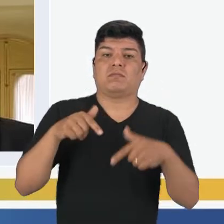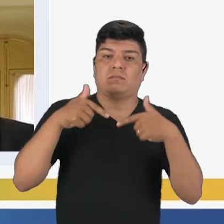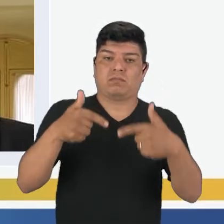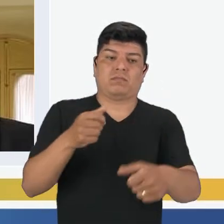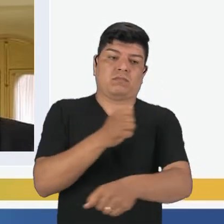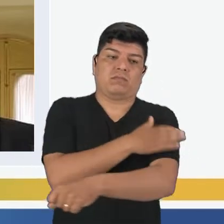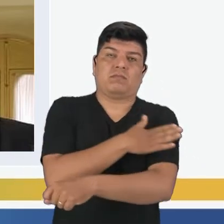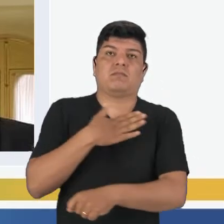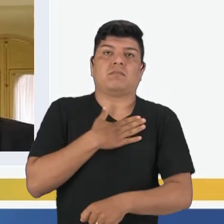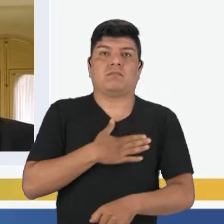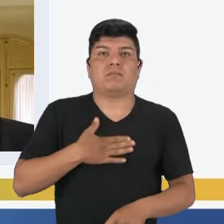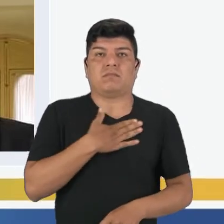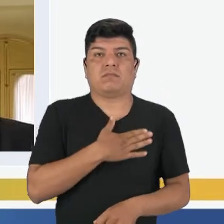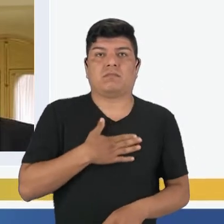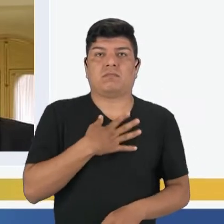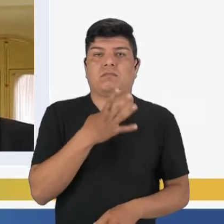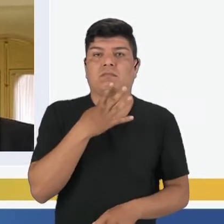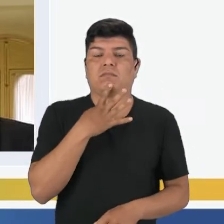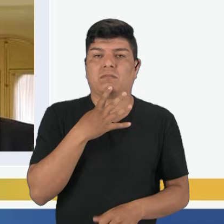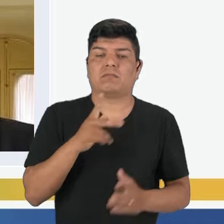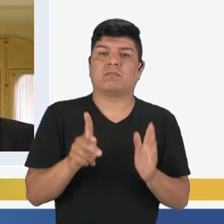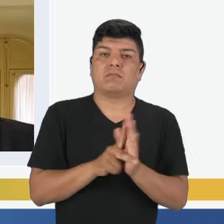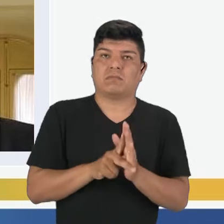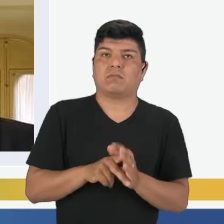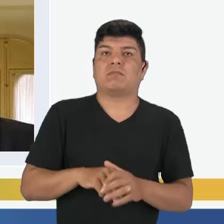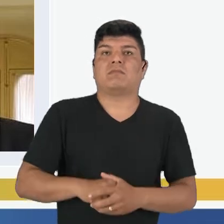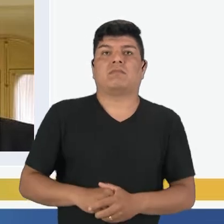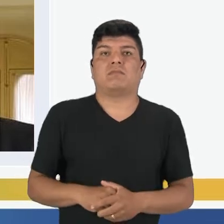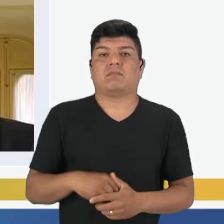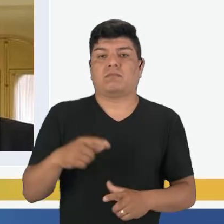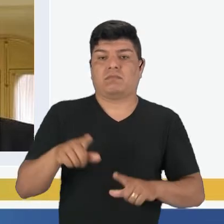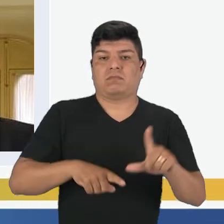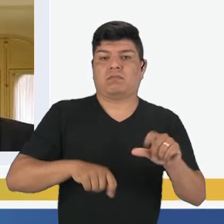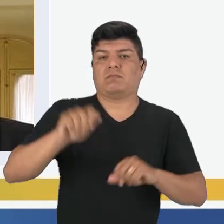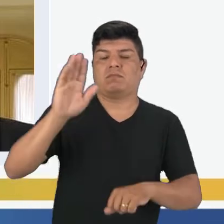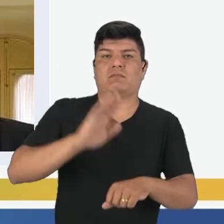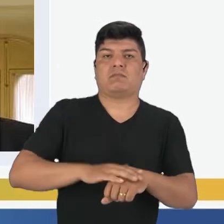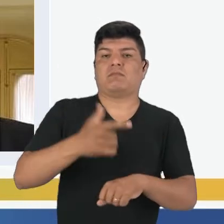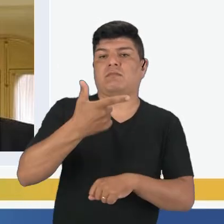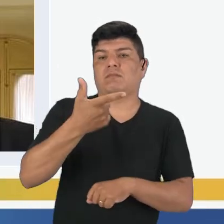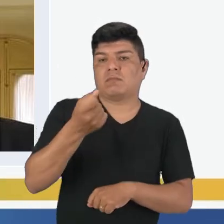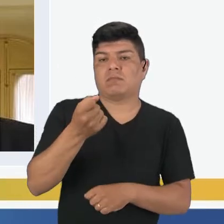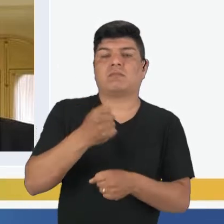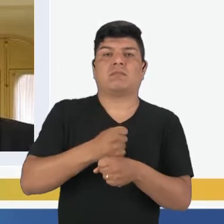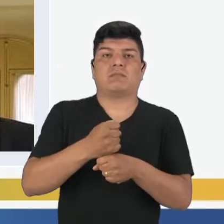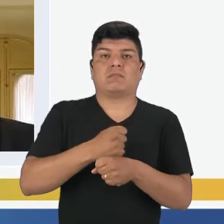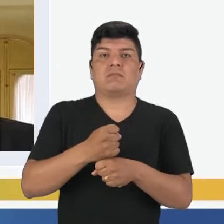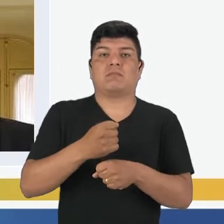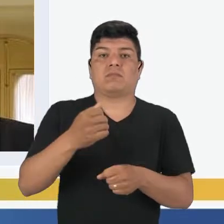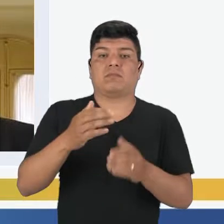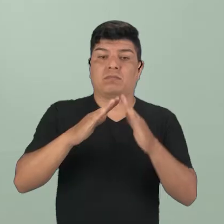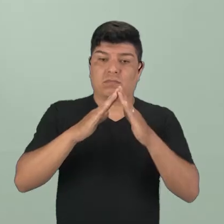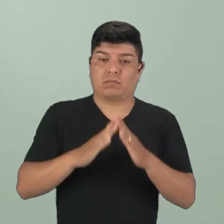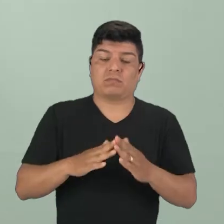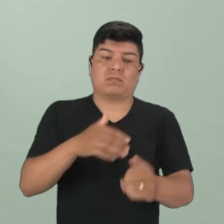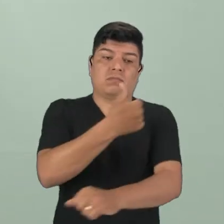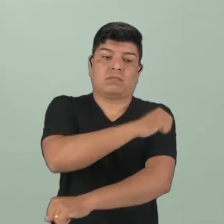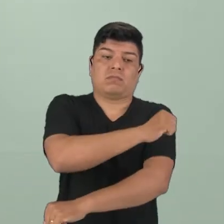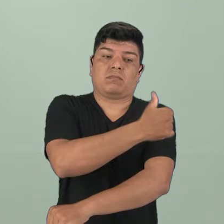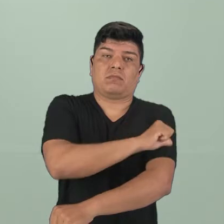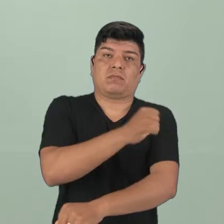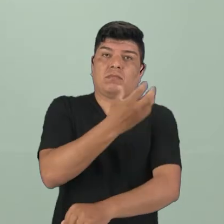tive o prazer de conhecê-lo pessoalmente. Eu estou no Acre há mais de 20 anos, morei no Rio de Janeiro. Numa dessas viagens eu o